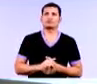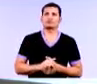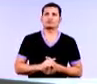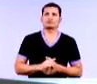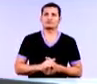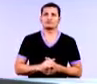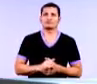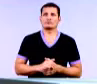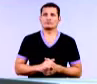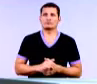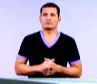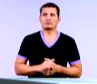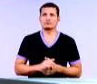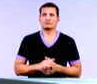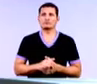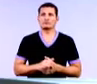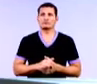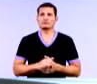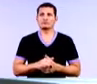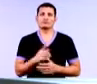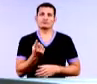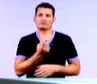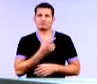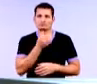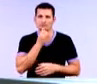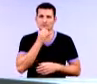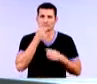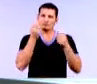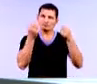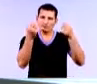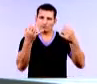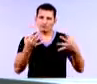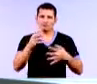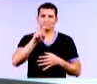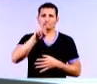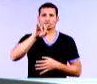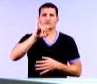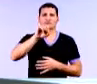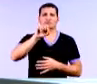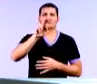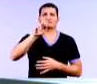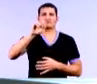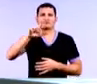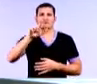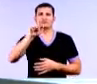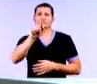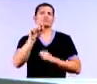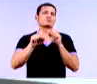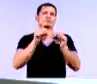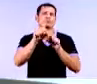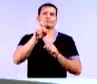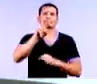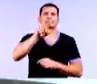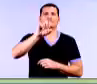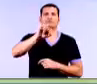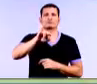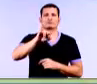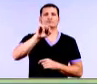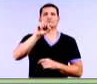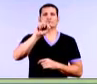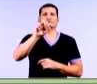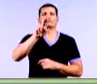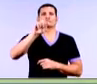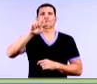No caso, quando a gente vai falar especificamente do Visual G, por quê? O que é o Visual G? Vamos dar uma olhada aqui. O Visual